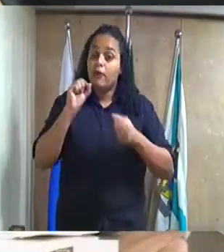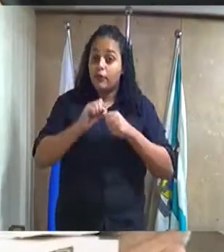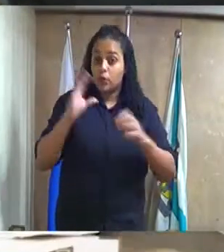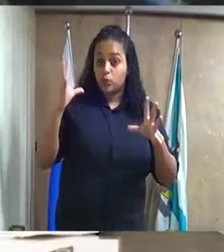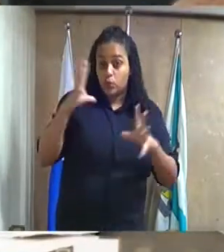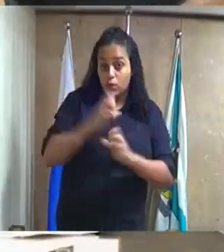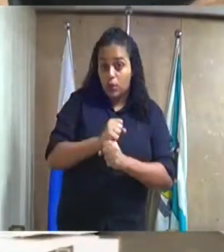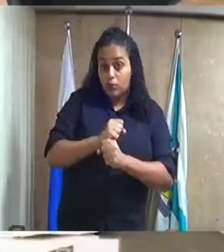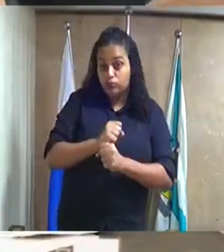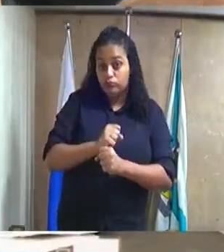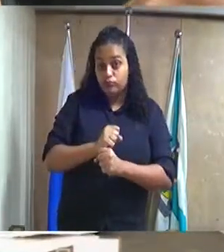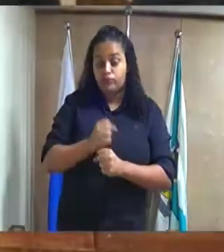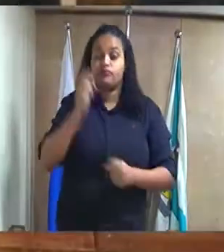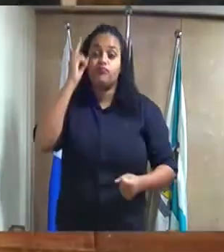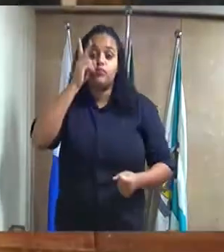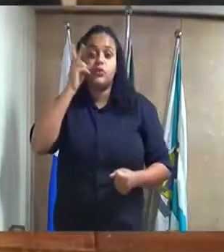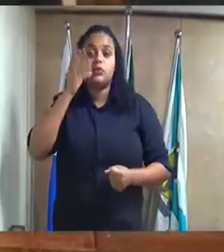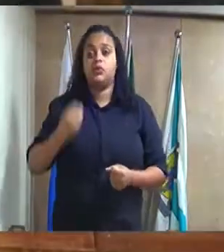verificação de cora.